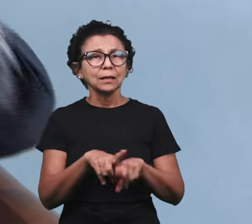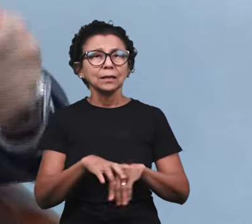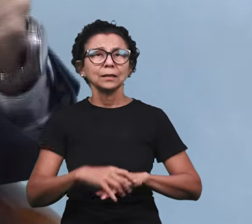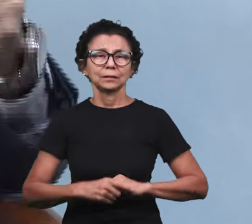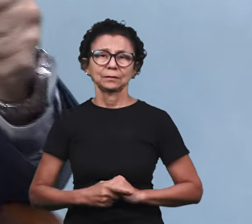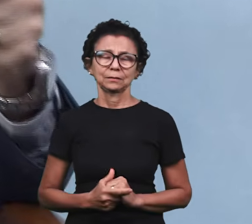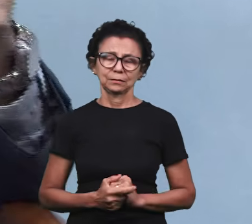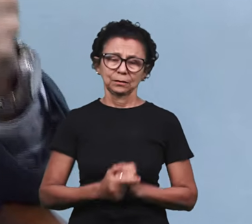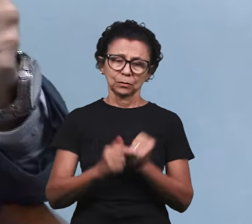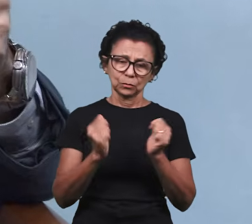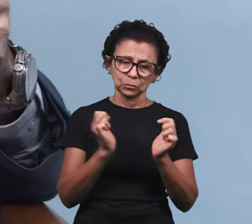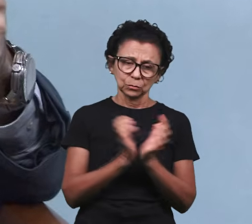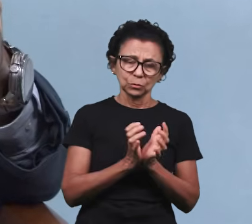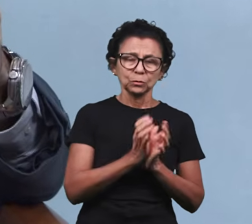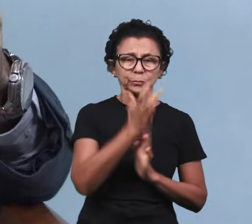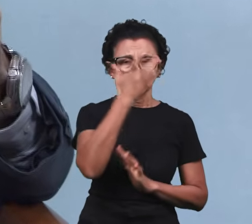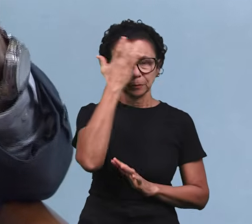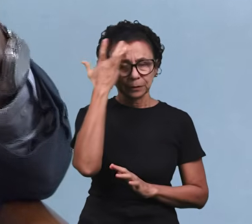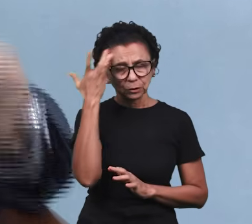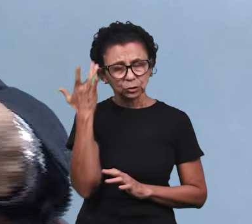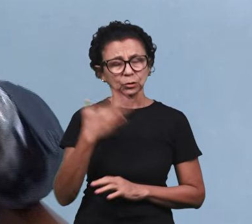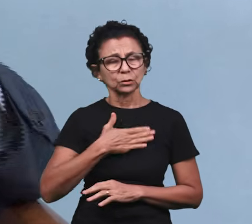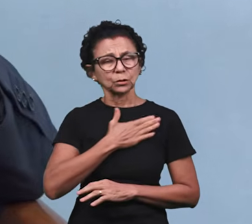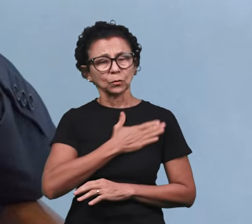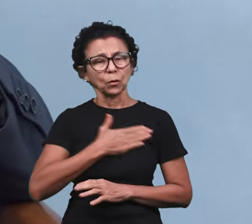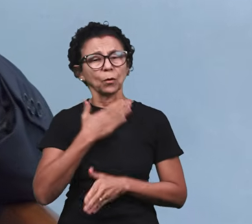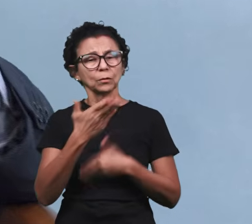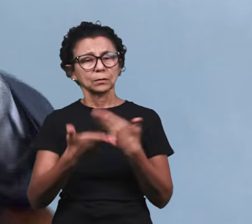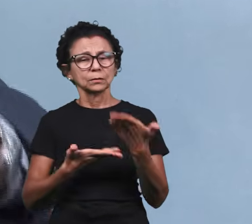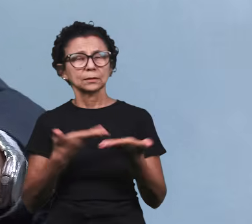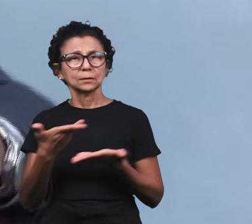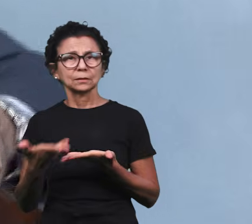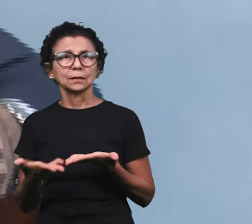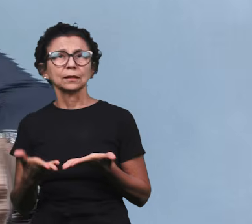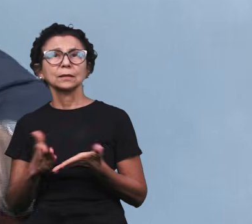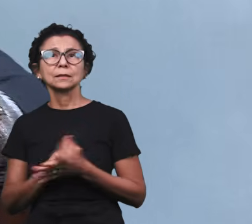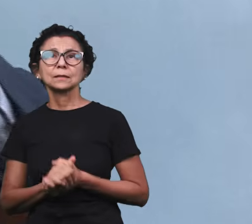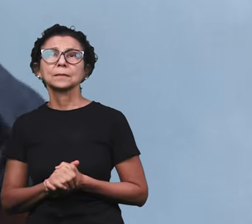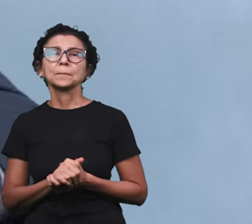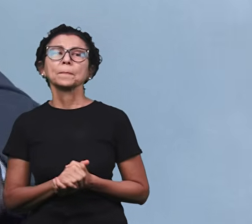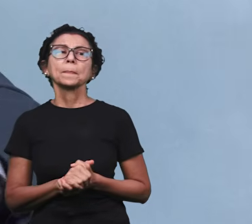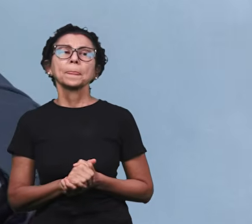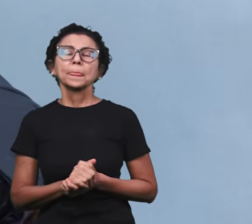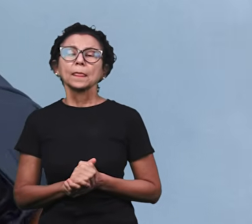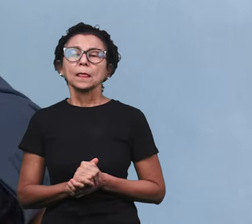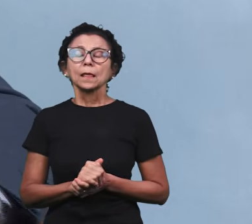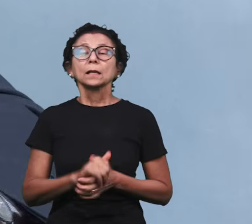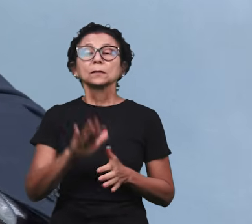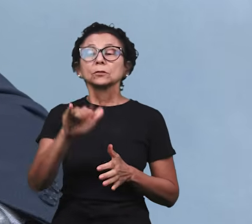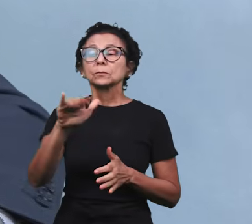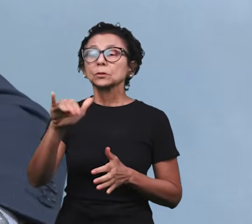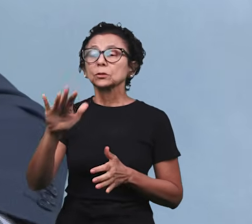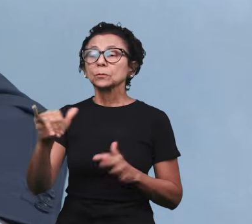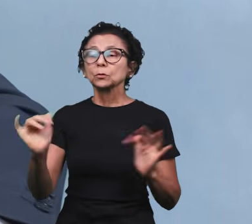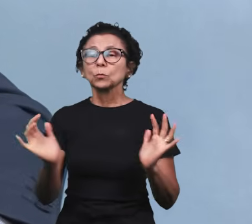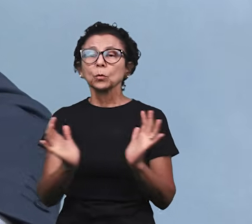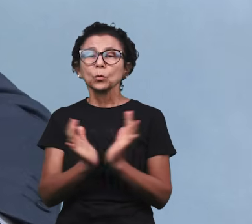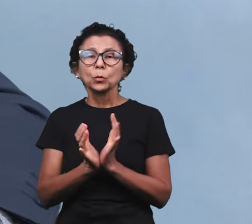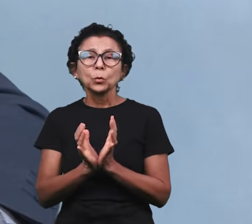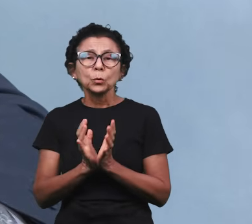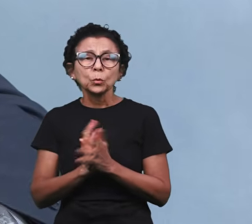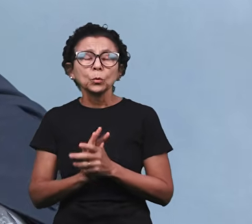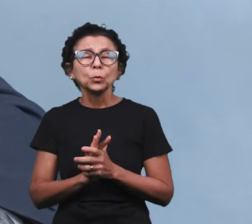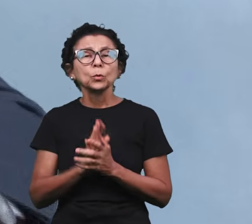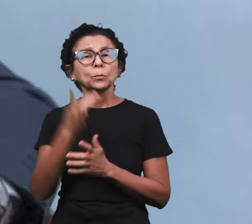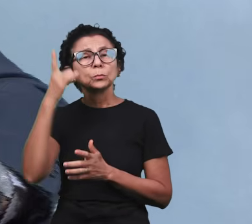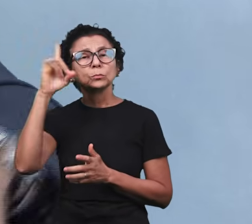irmãos valentes que gostam de dar assistência, tem os jovens, tem os irmãos valentes. Junta o grupo, vai lá todo sábado, um dia